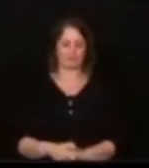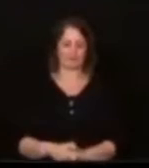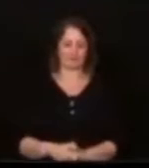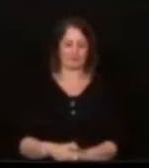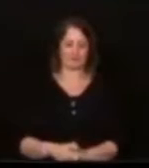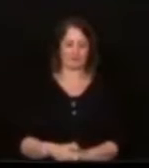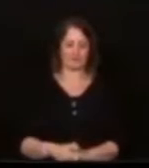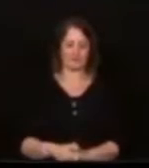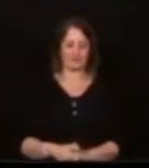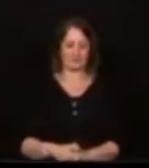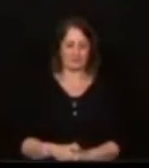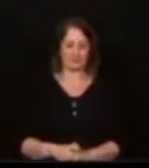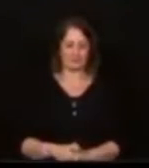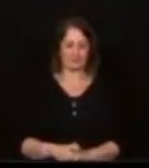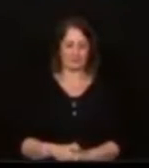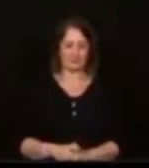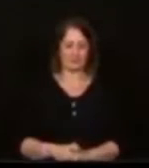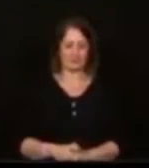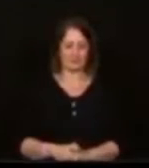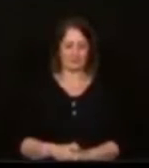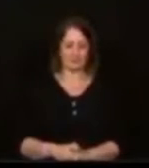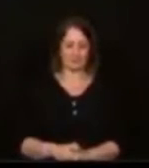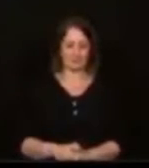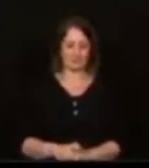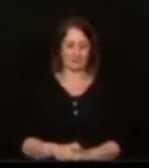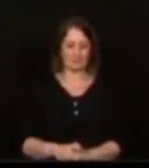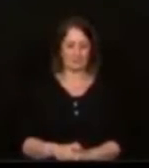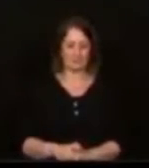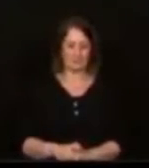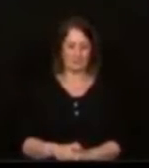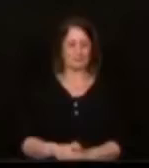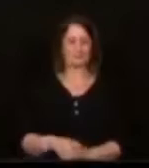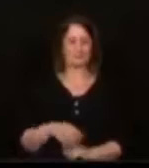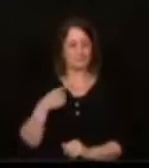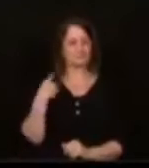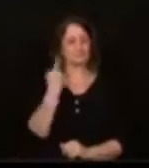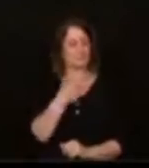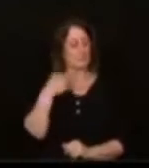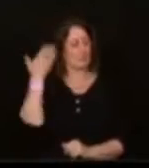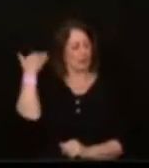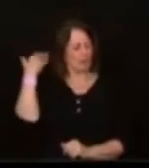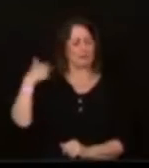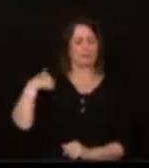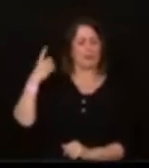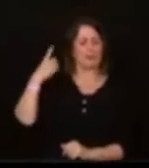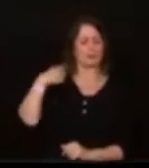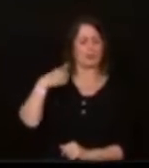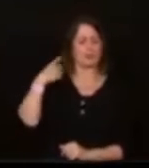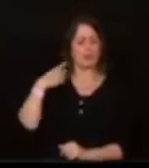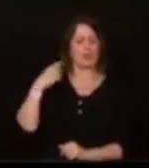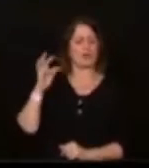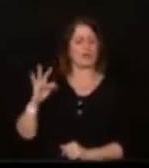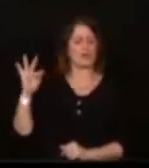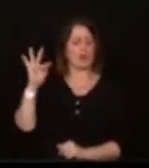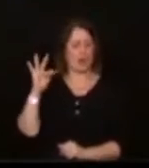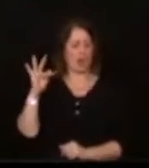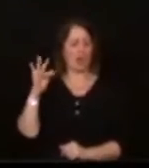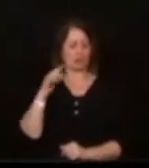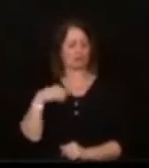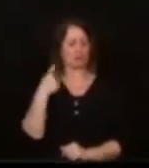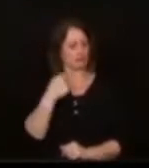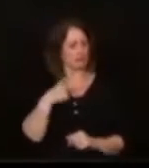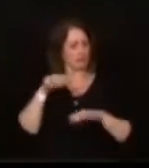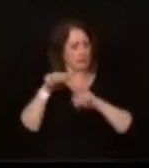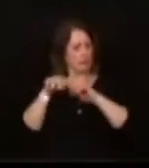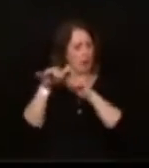Tenho participado desde há muito. Desde quando deputado federal, e marcha semelhante a